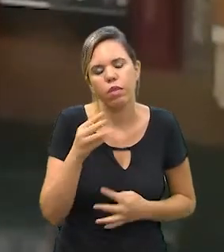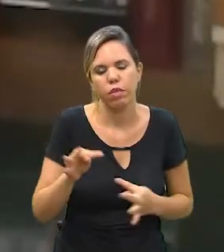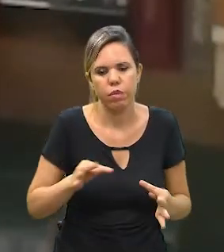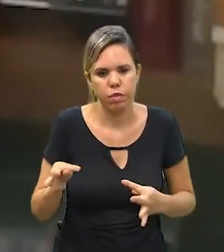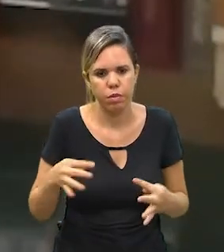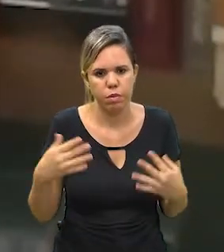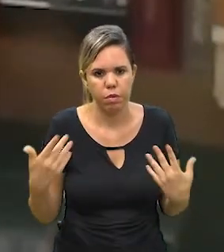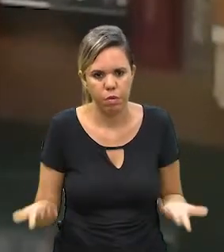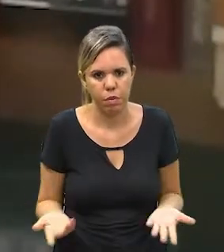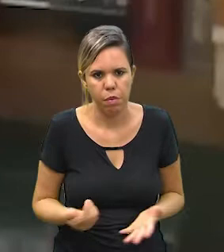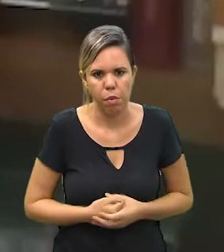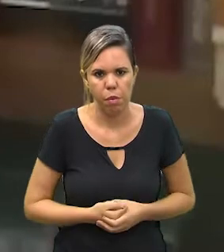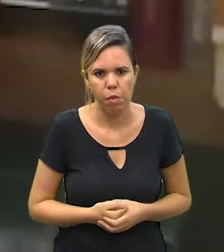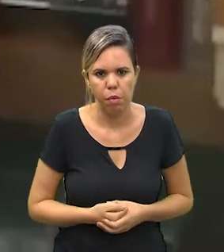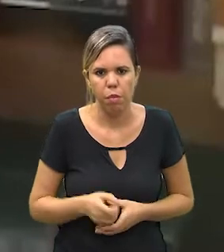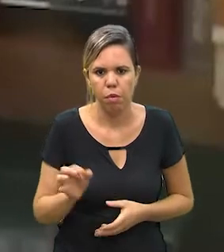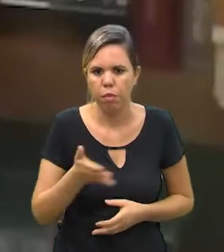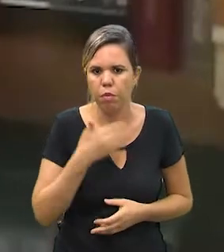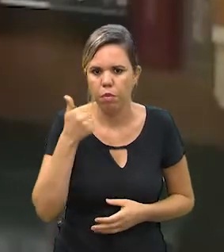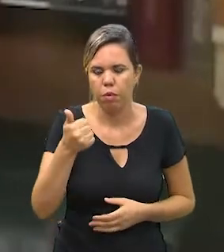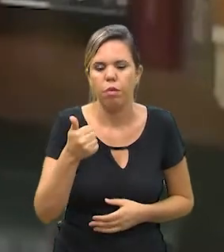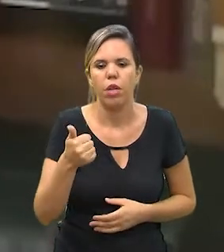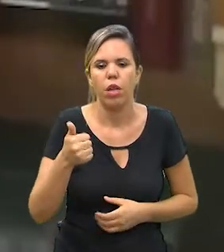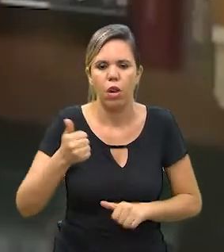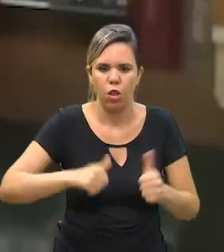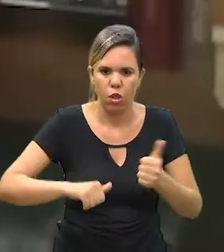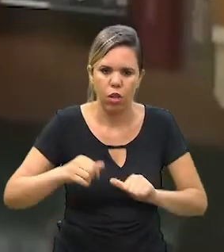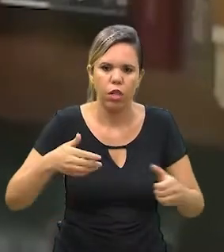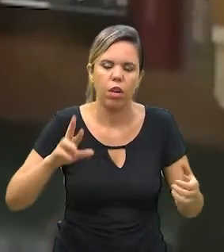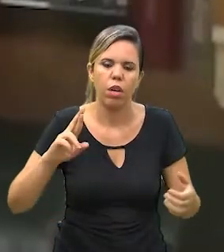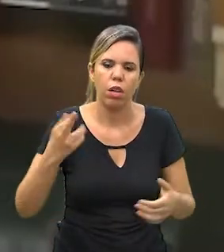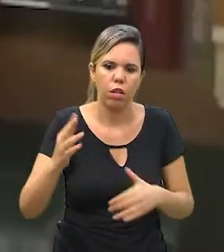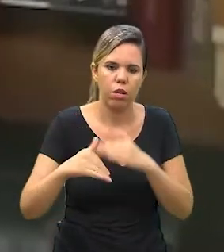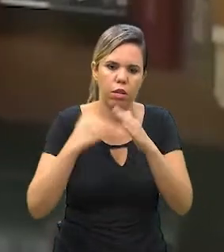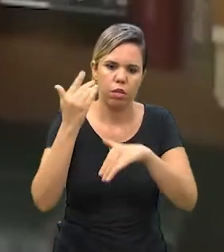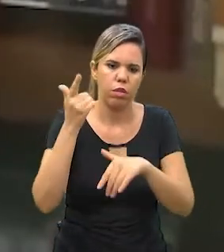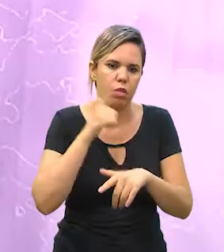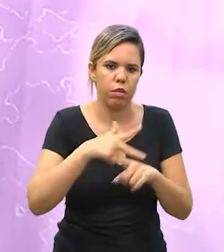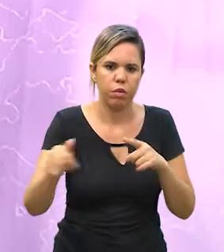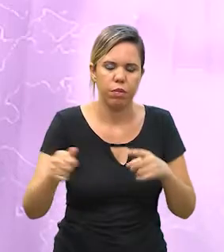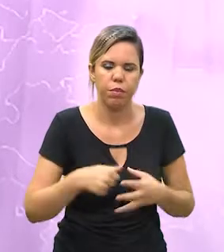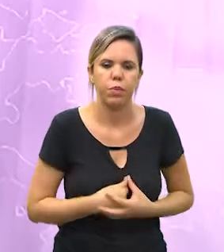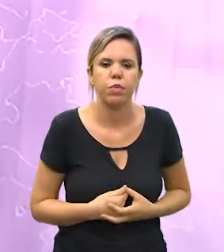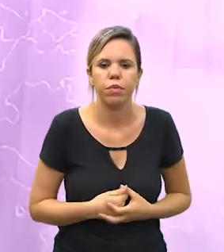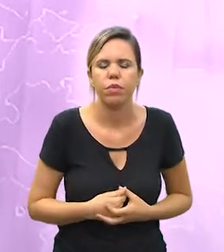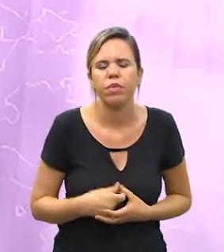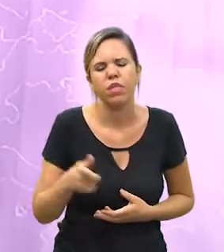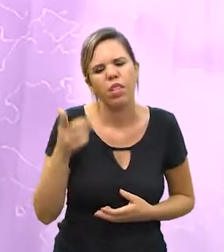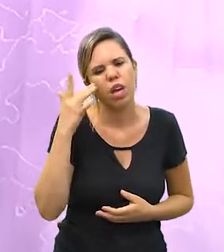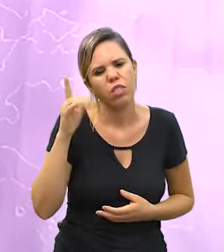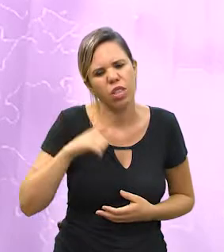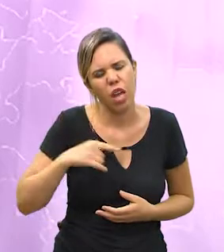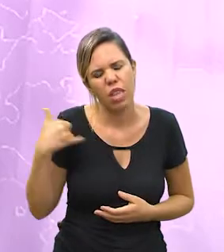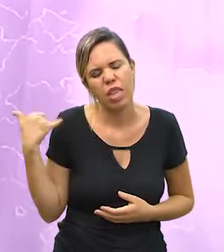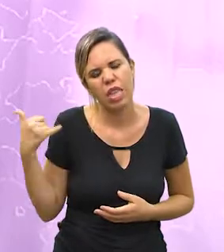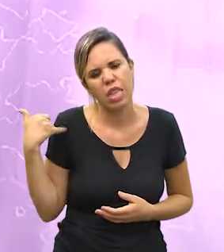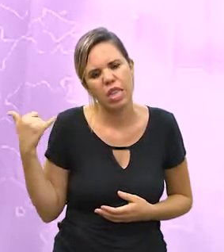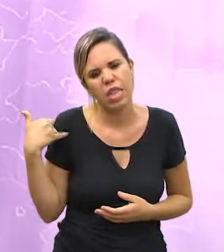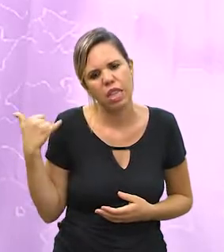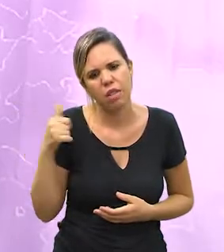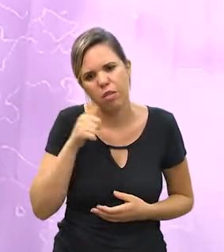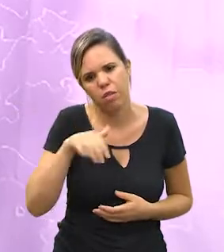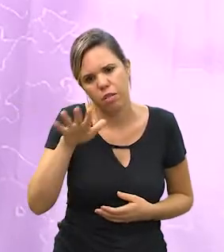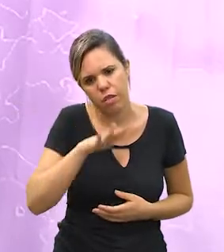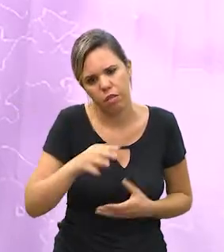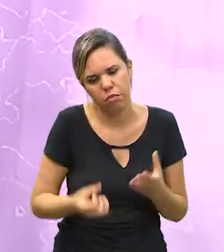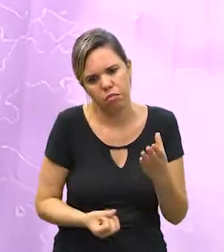tratamento e, sem dúvida, melhor o prognóstico, ou seja, a evolução do parto. Existe alguma idade que essas mulheres